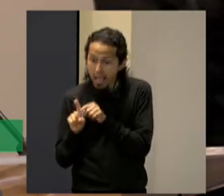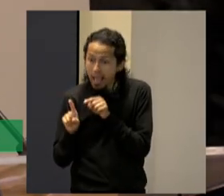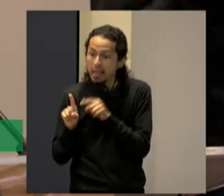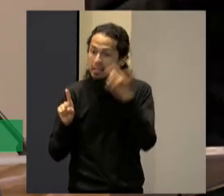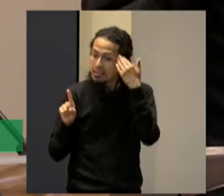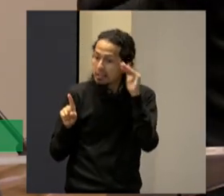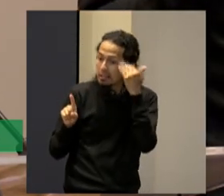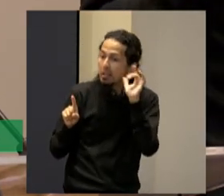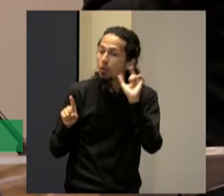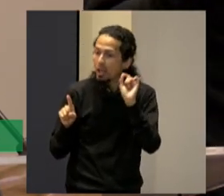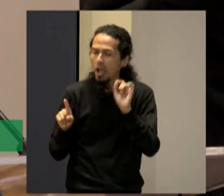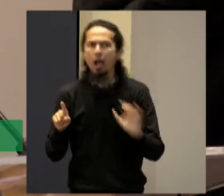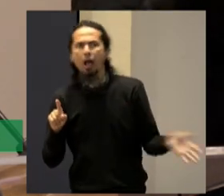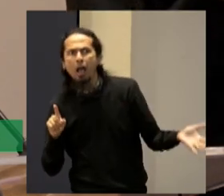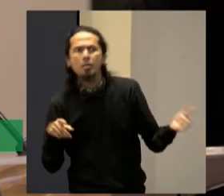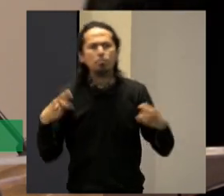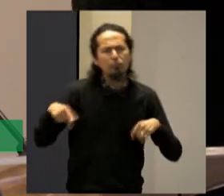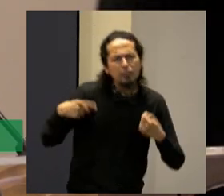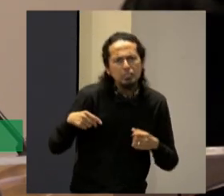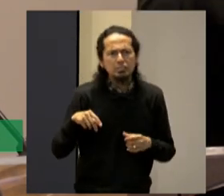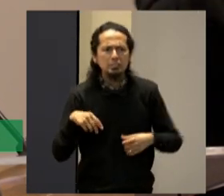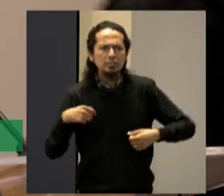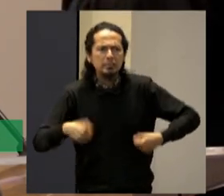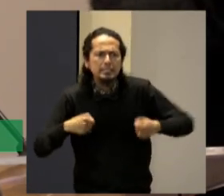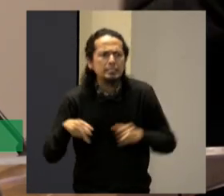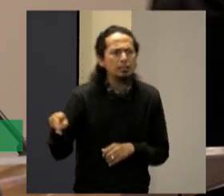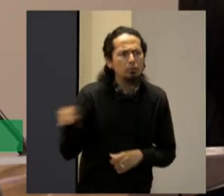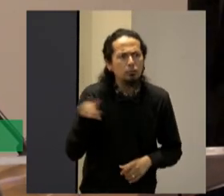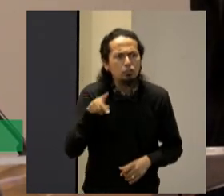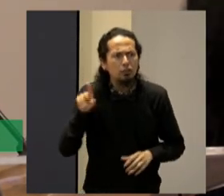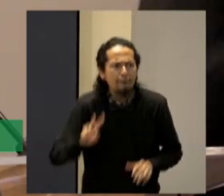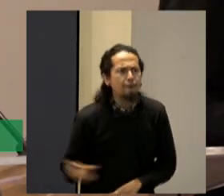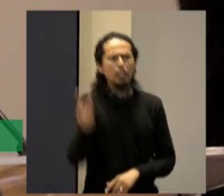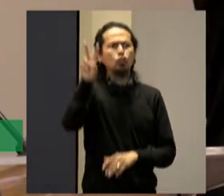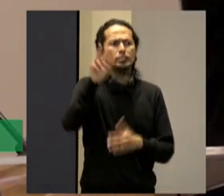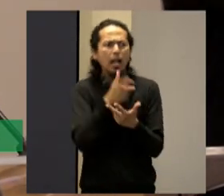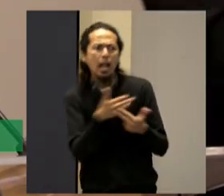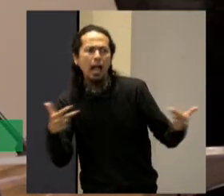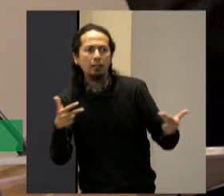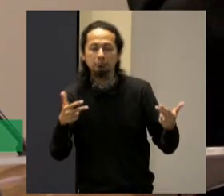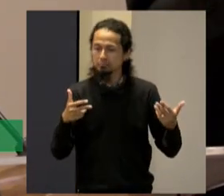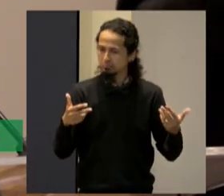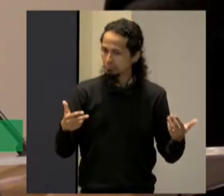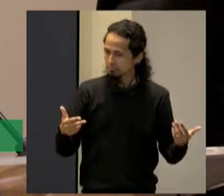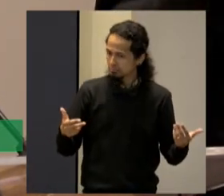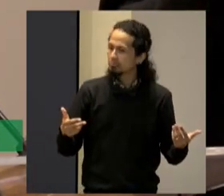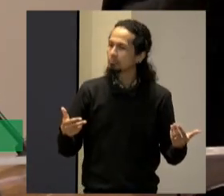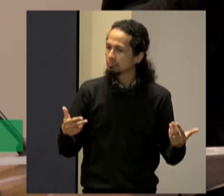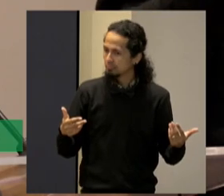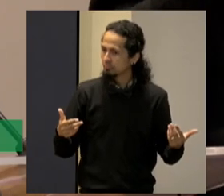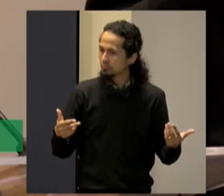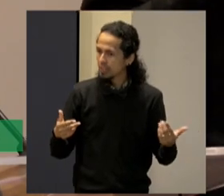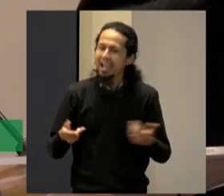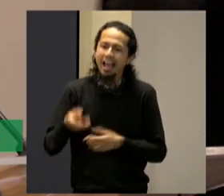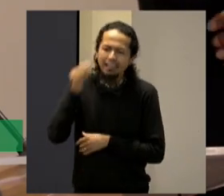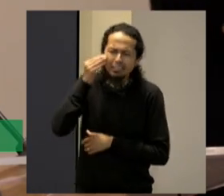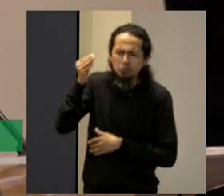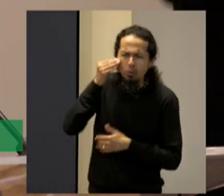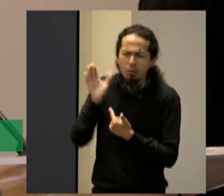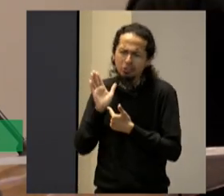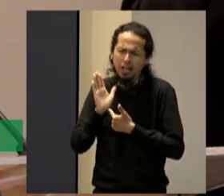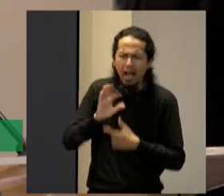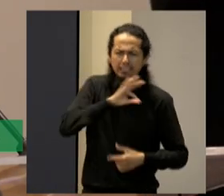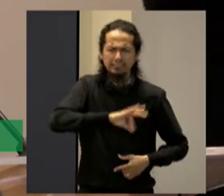ser valorizado, não só quando ela apresentou plano de cargos e salários, quando ela